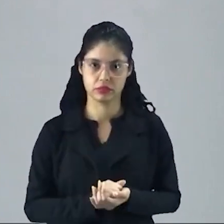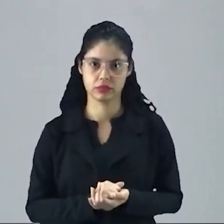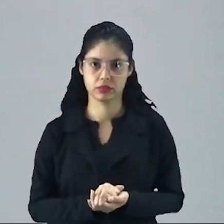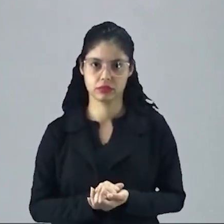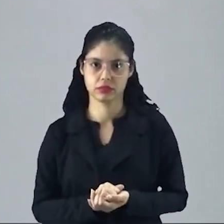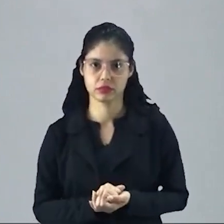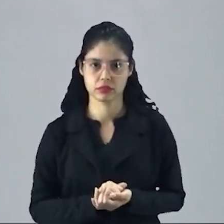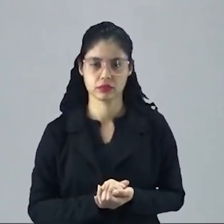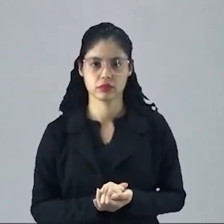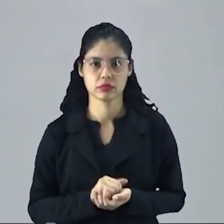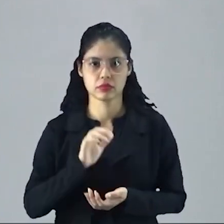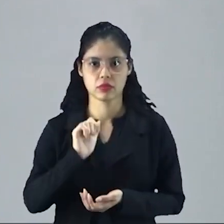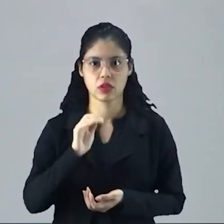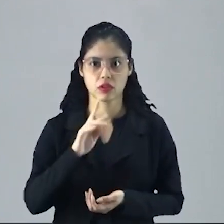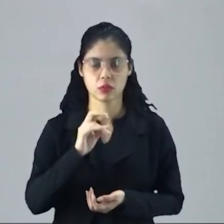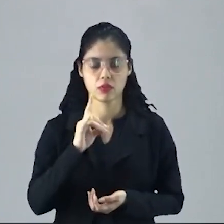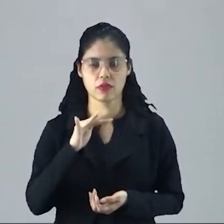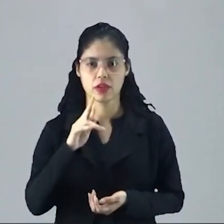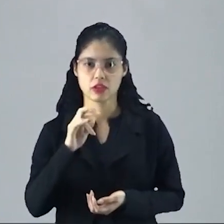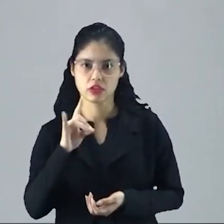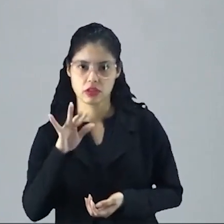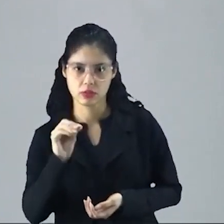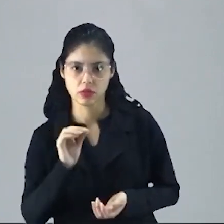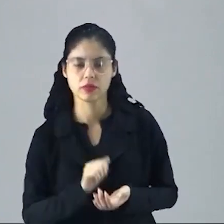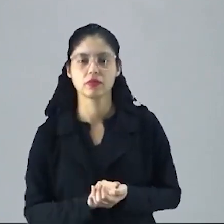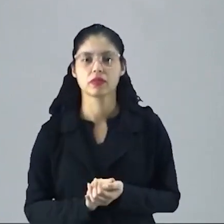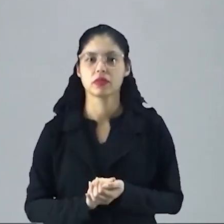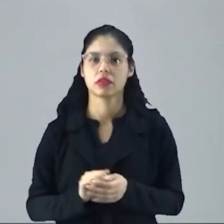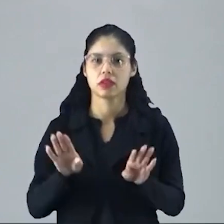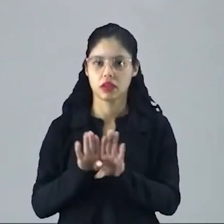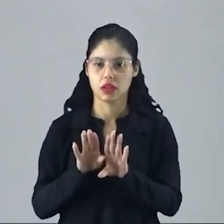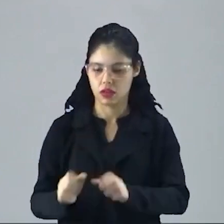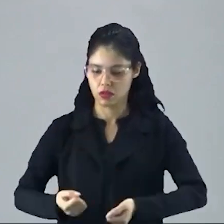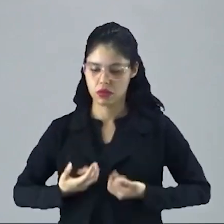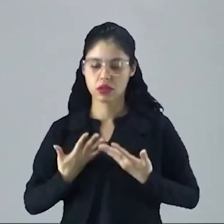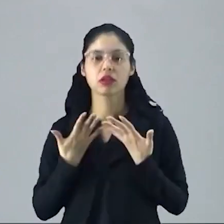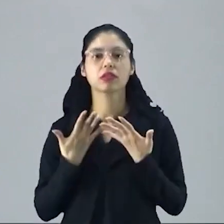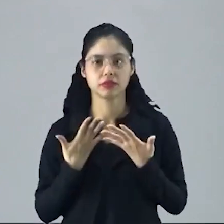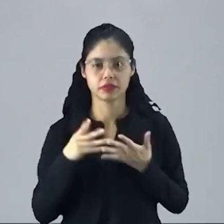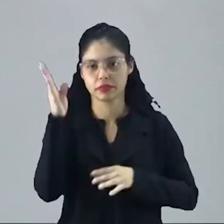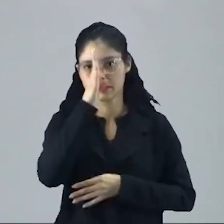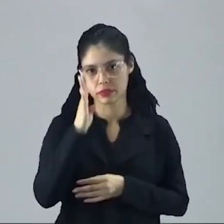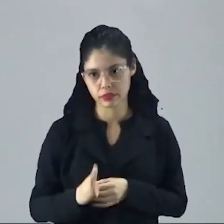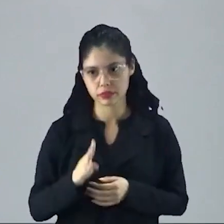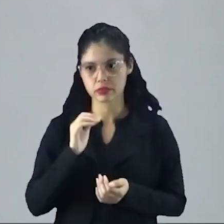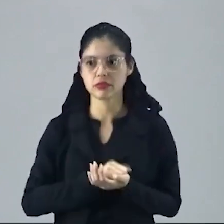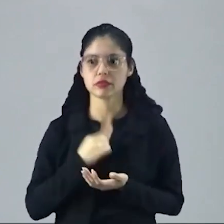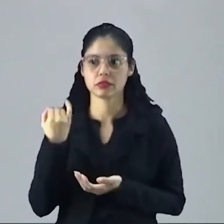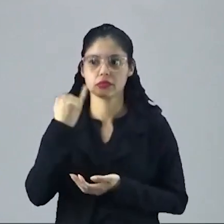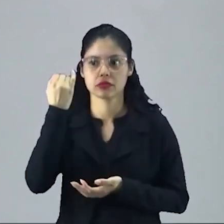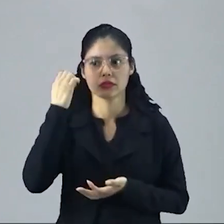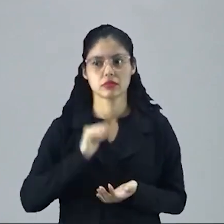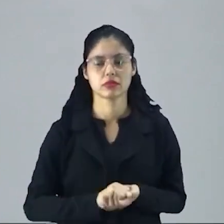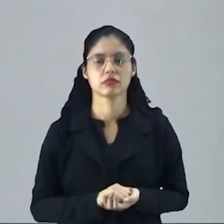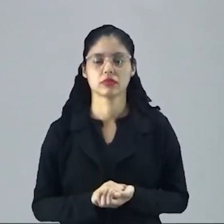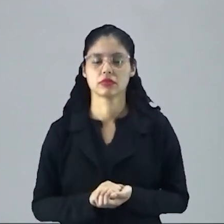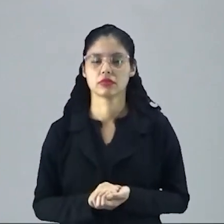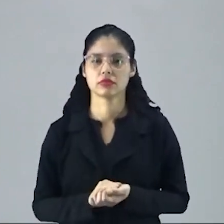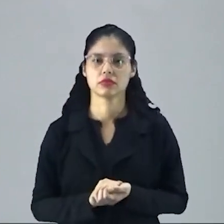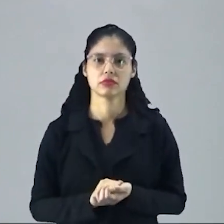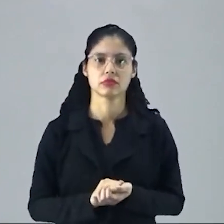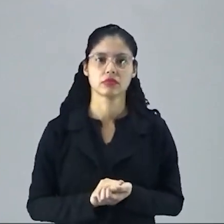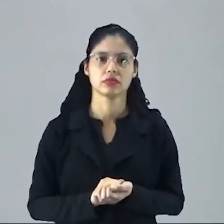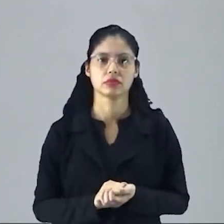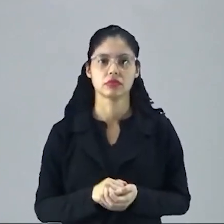para o antropofagismo, que vai ser justamente um dos manifestos, tá, no Brasil, importantíssimos para